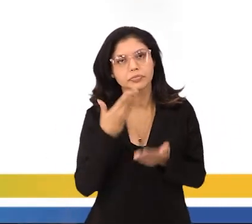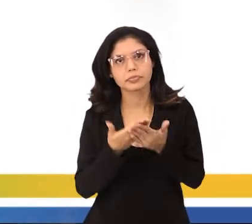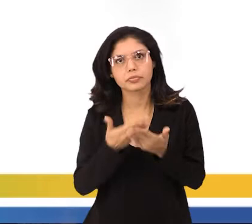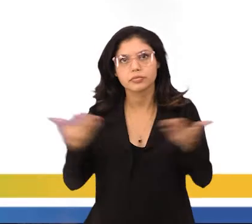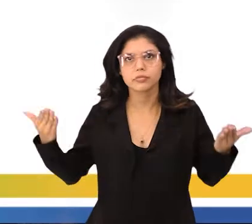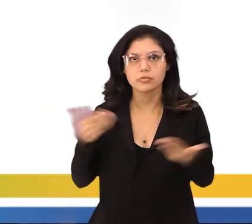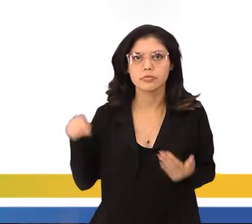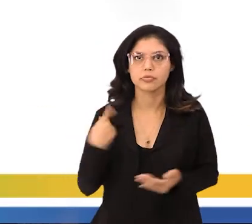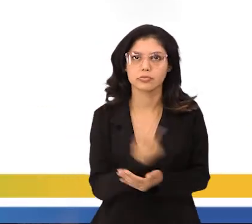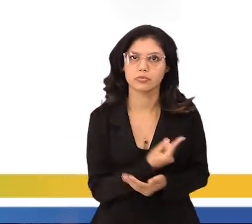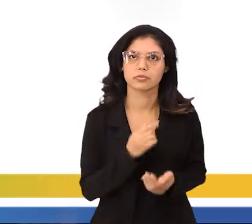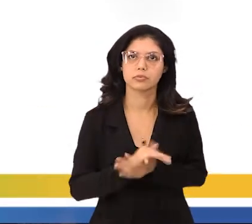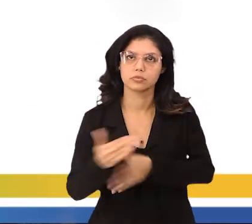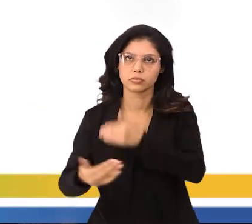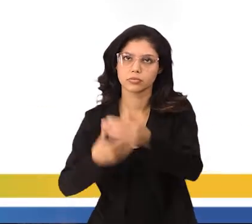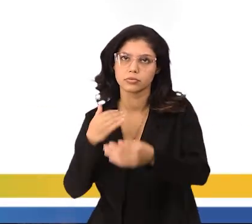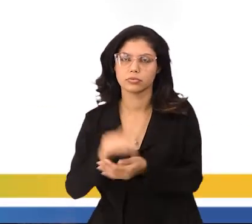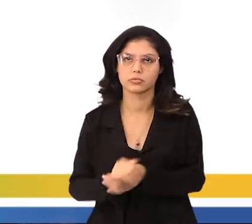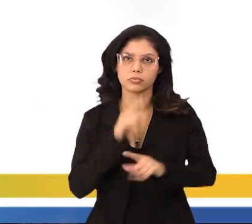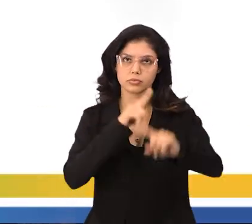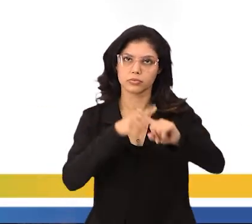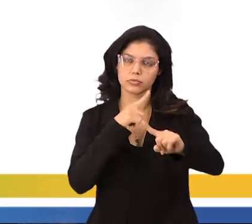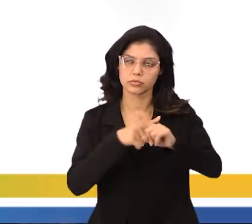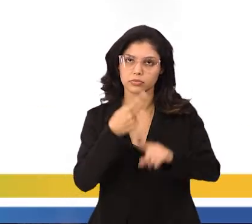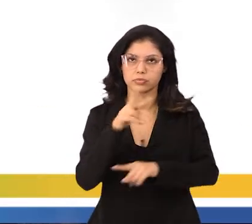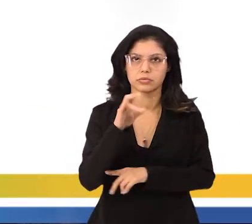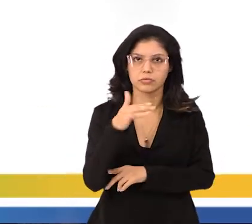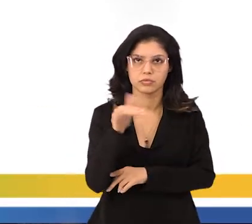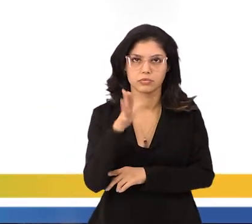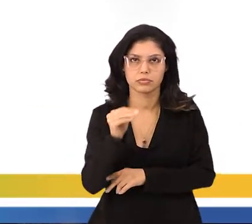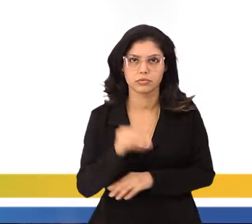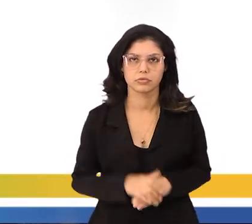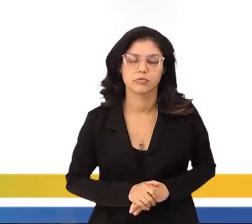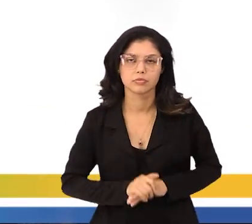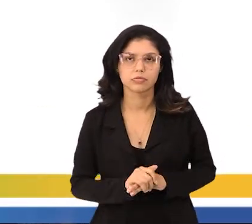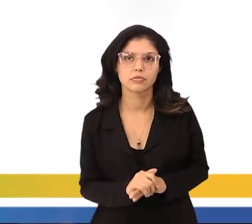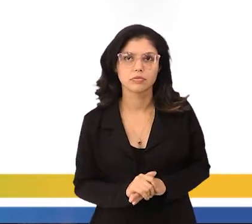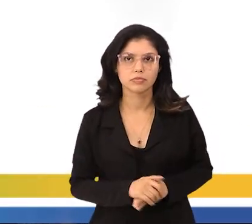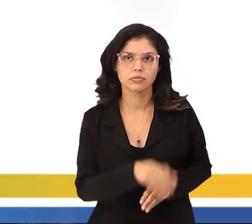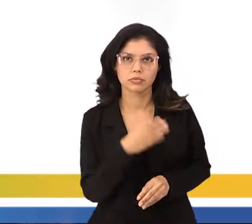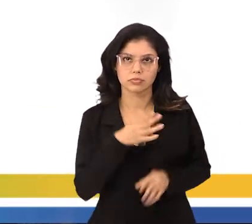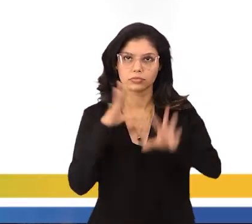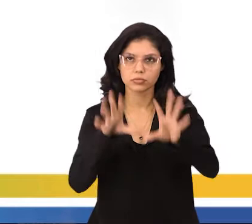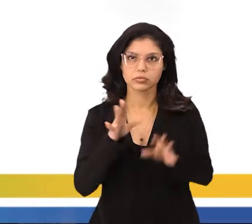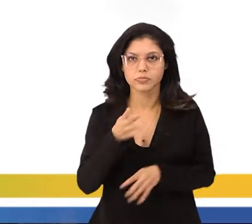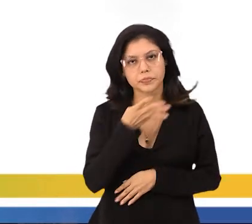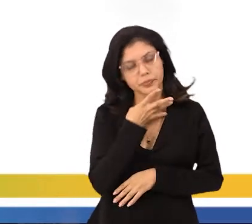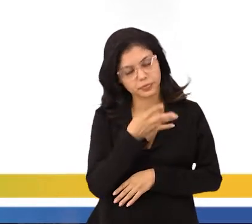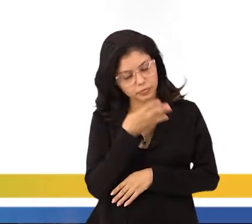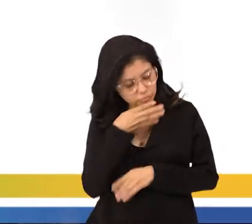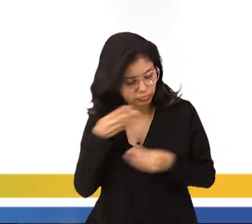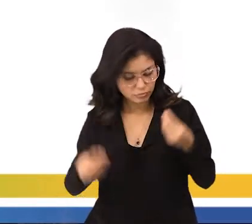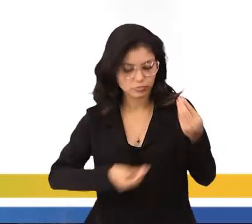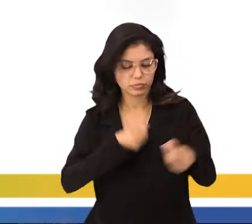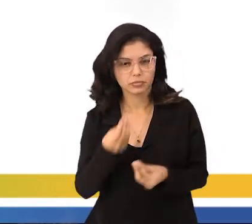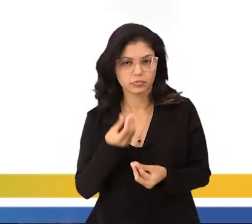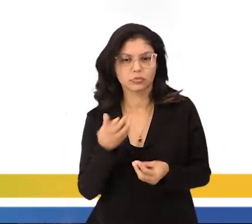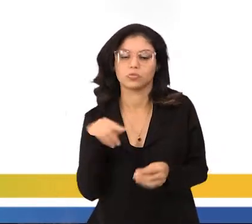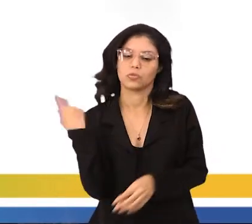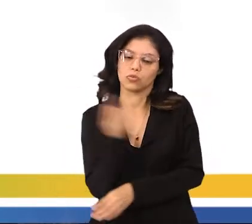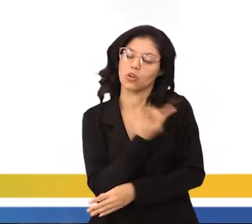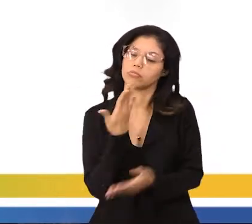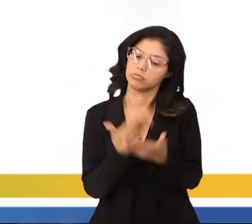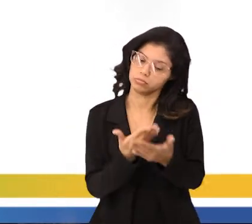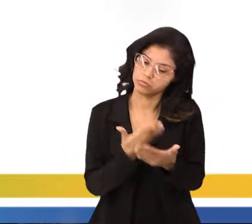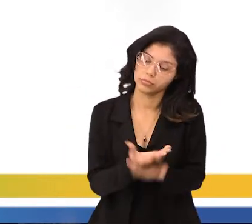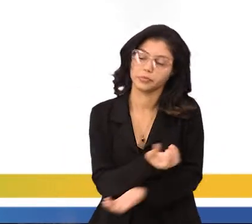aula de hoje estudaremos o processo da evolução da multiplicação, que é a potenciação. E a operação é bem conhecida, pois nós já